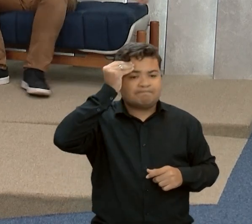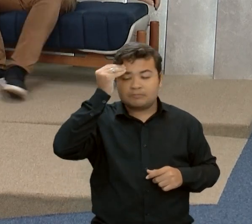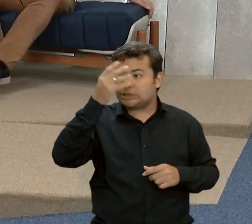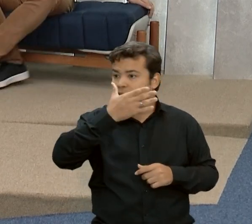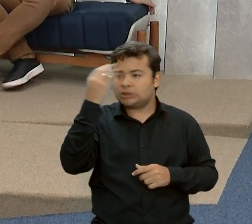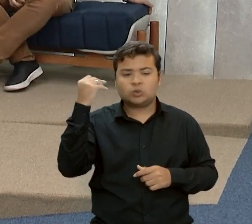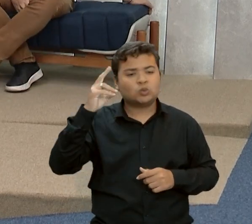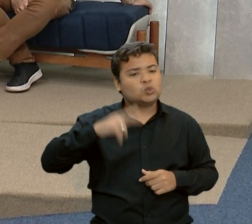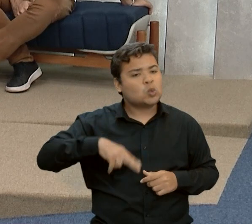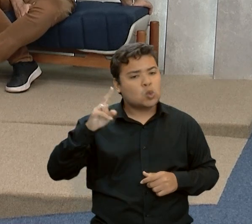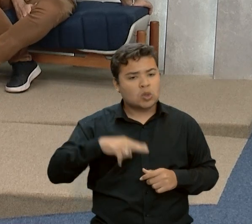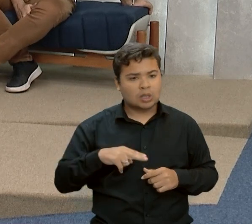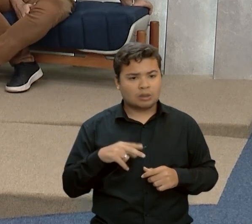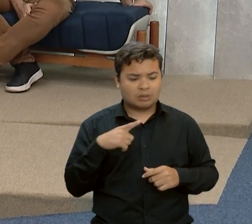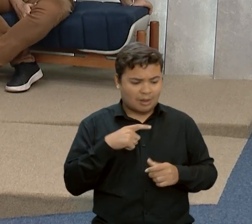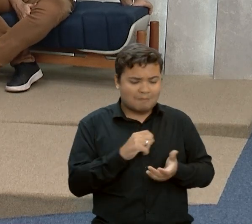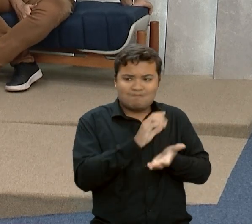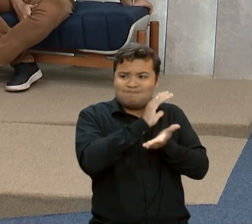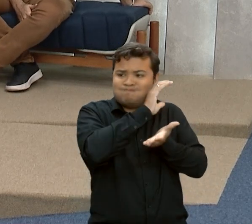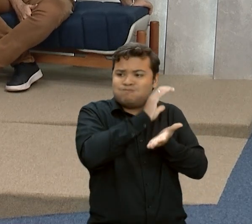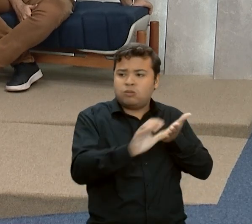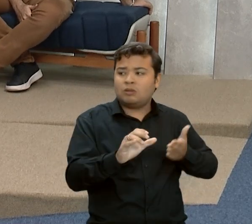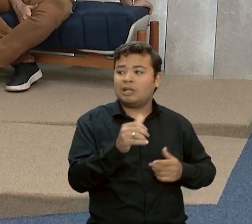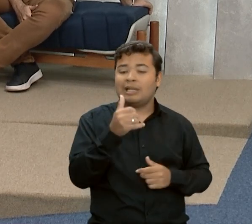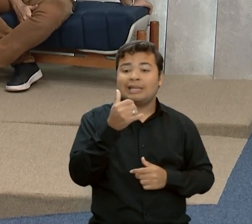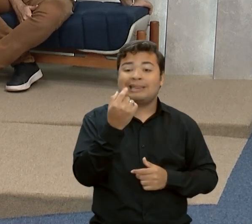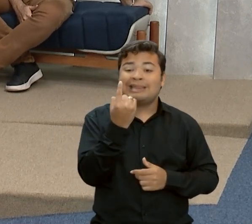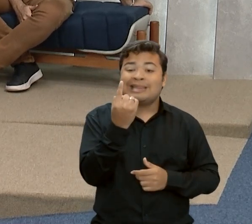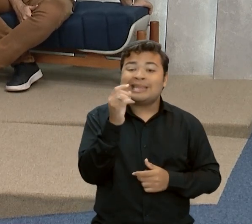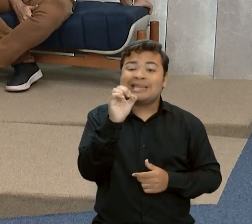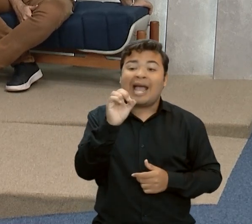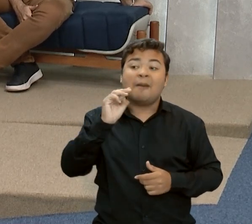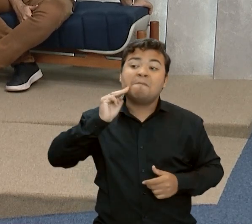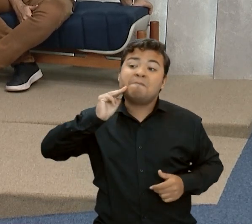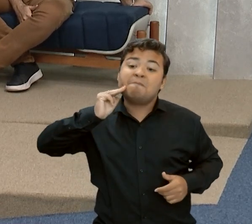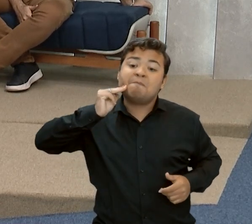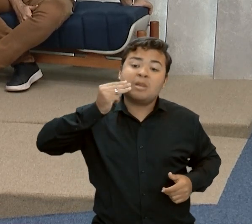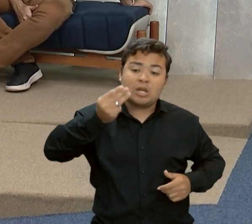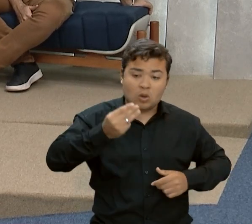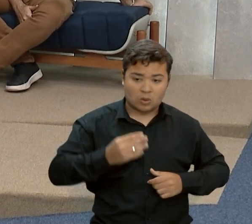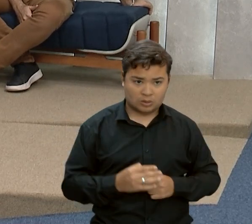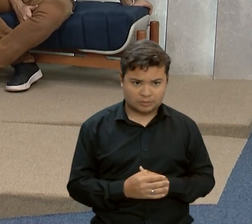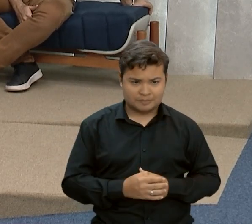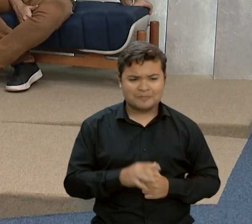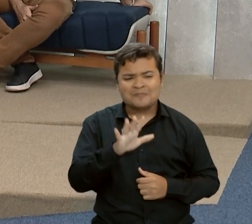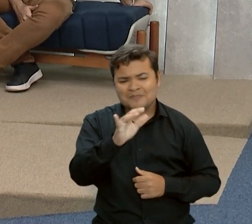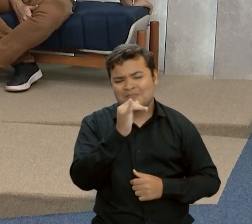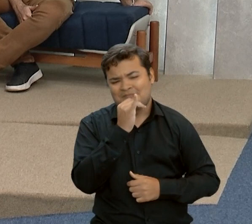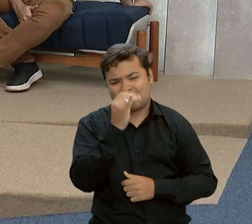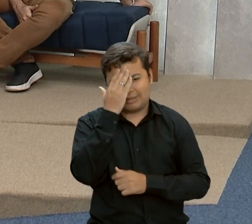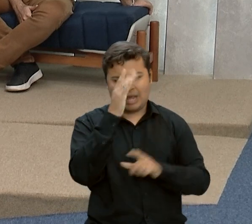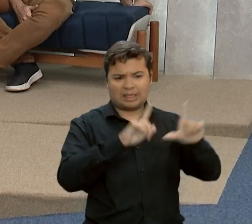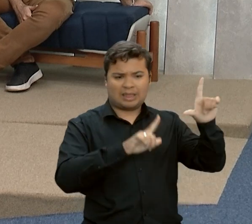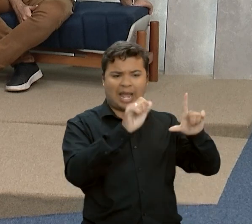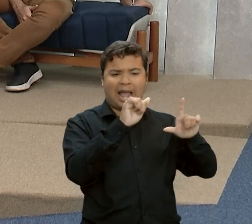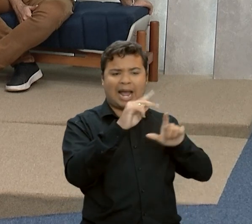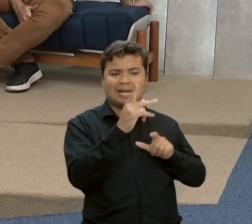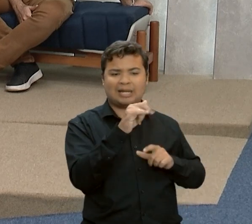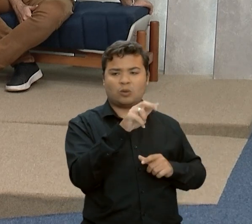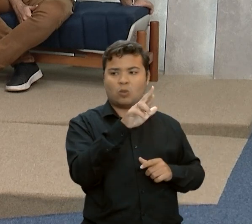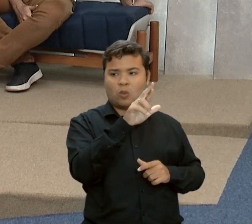terminamos, custou 10 milhões. Pra você ter uma ideia, só o estúdio da Anhanguera, na época, ficou em